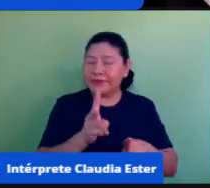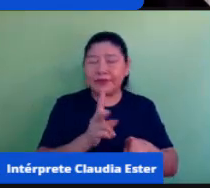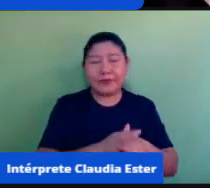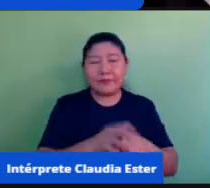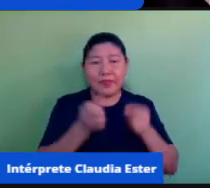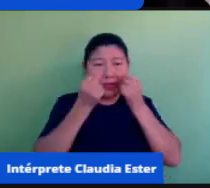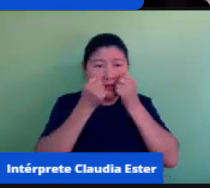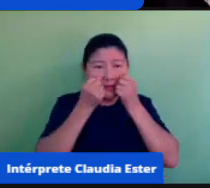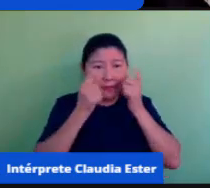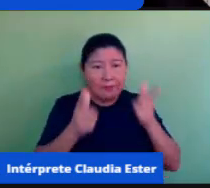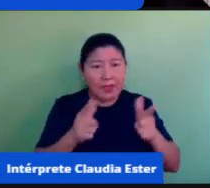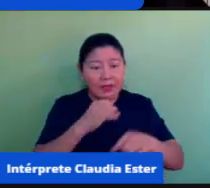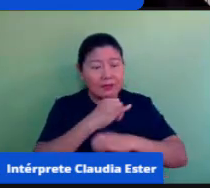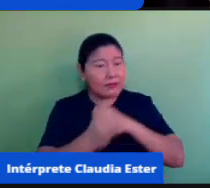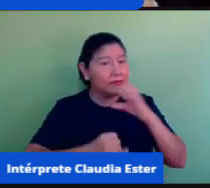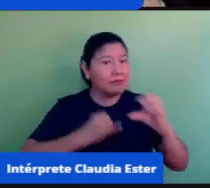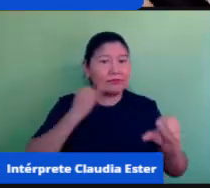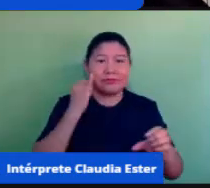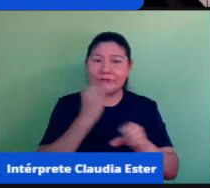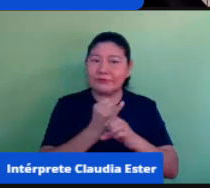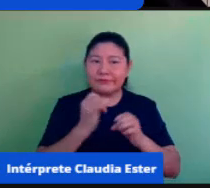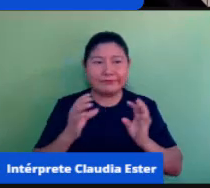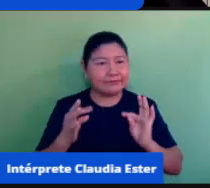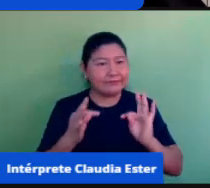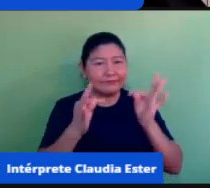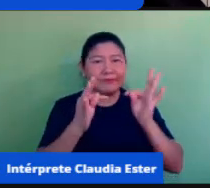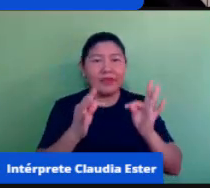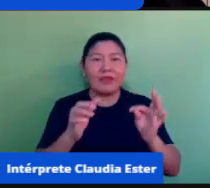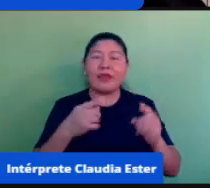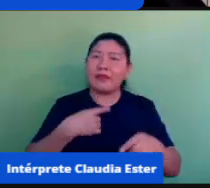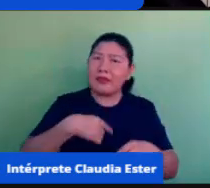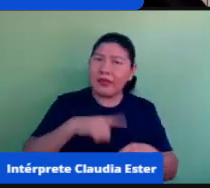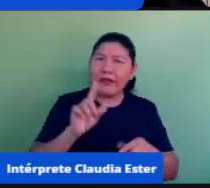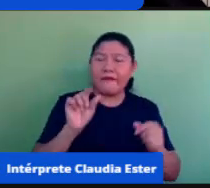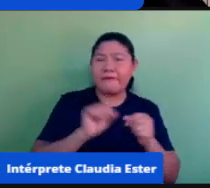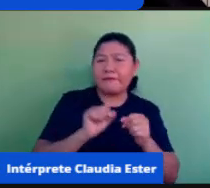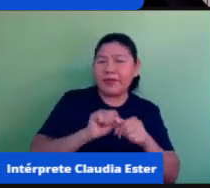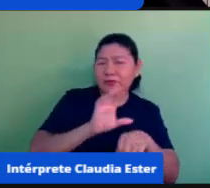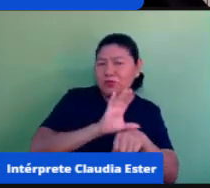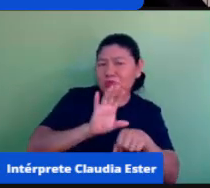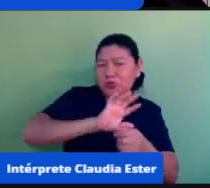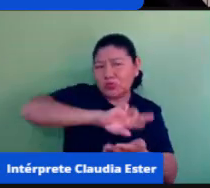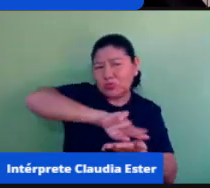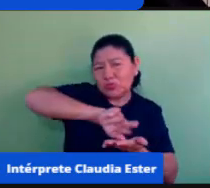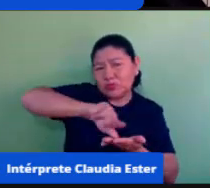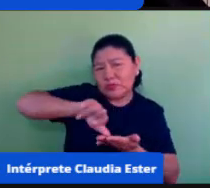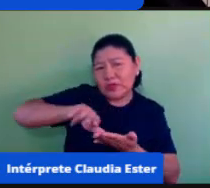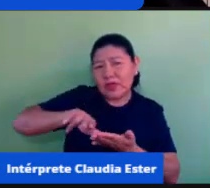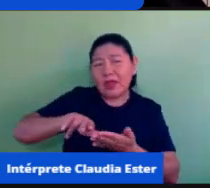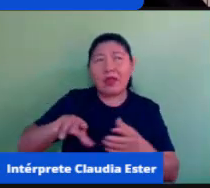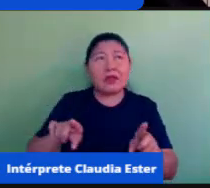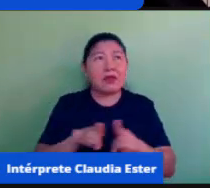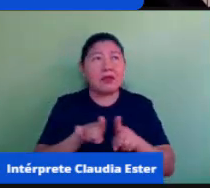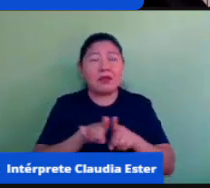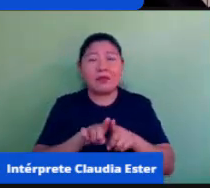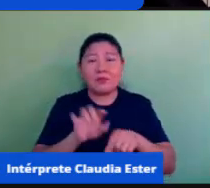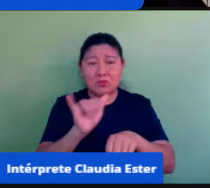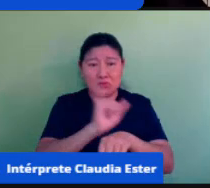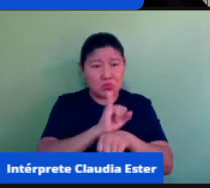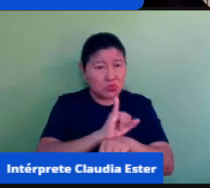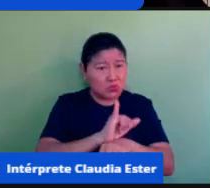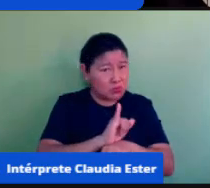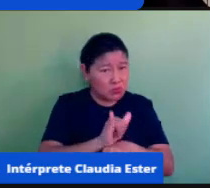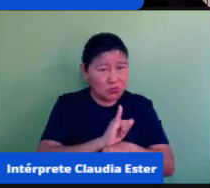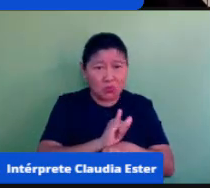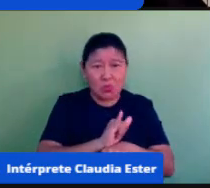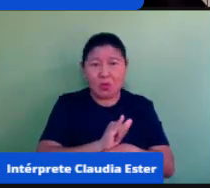sociais, já participou de vários cursos aí, cursos gratuitos no YouTube, aprendeu a